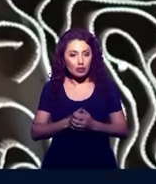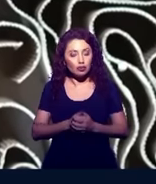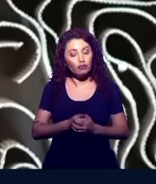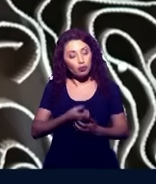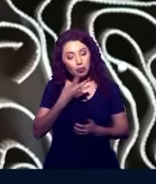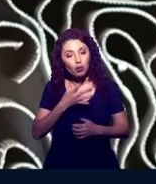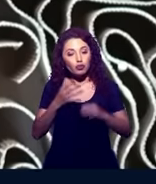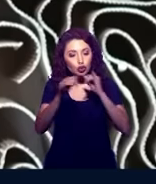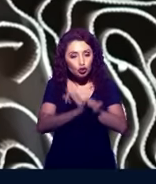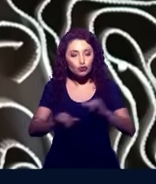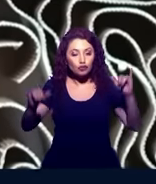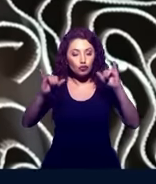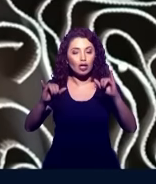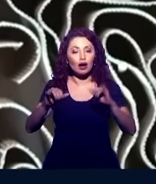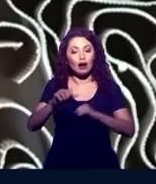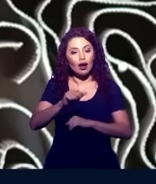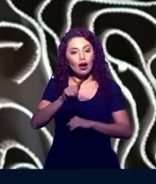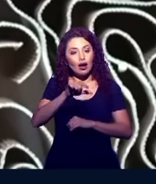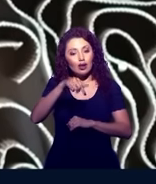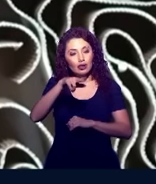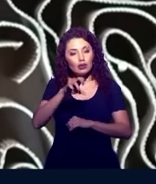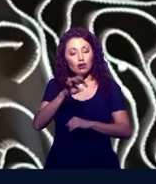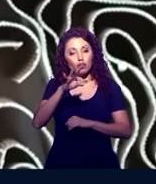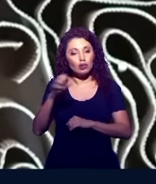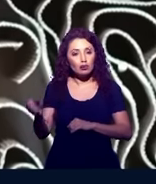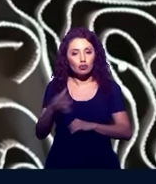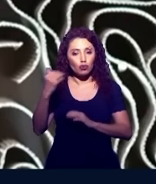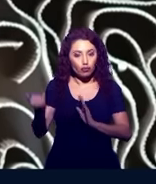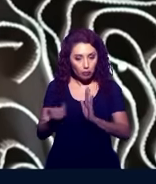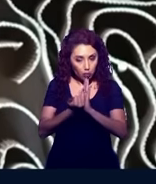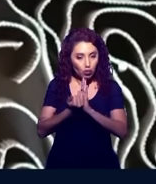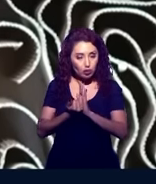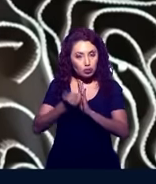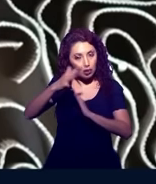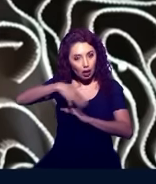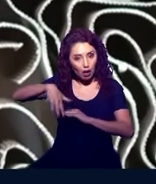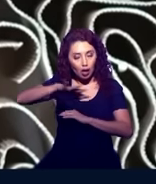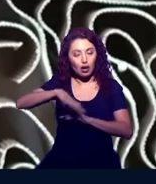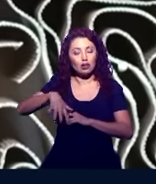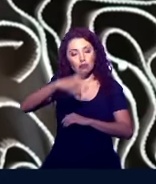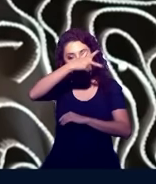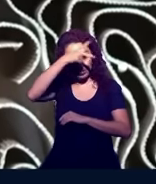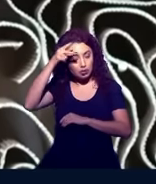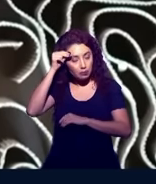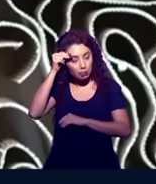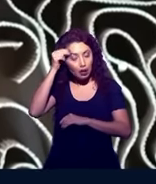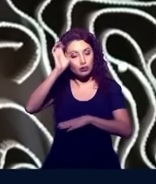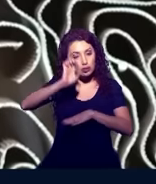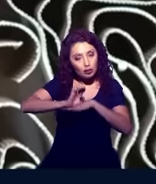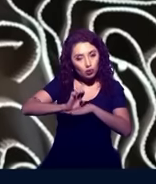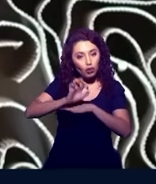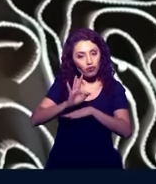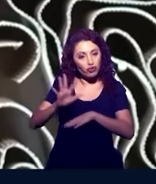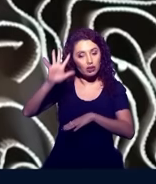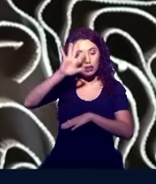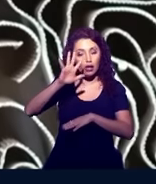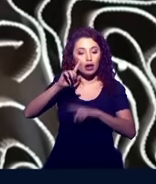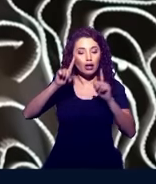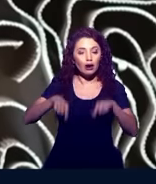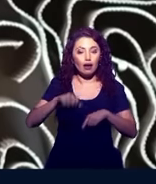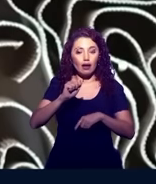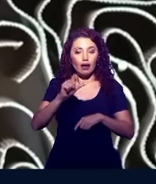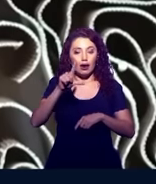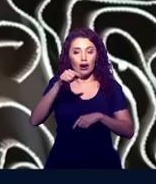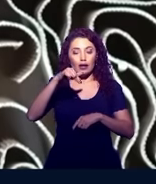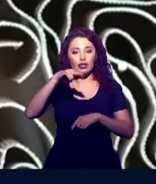eh desse novo imposto do do da parte Estadual municipal e do Federal que é uma alíquota que pode chegar a